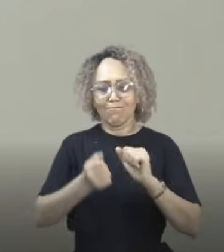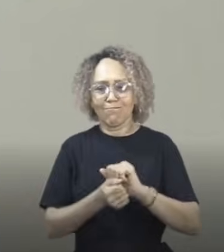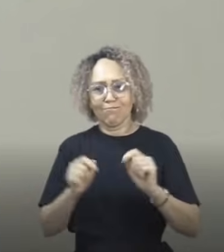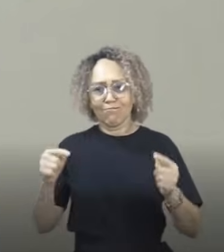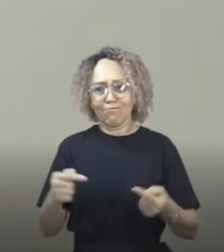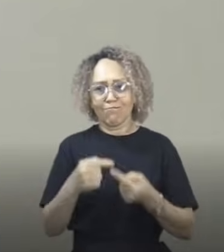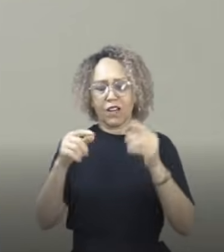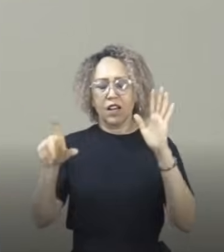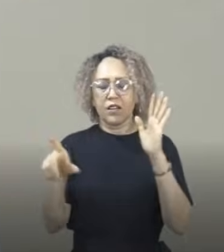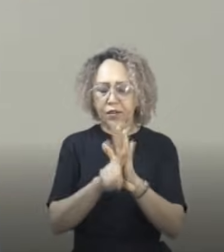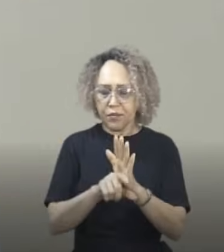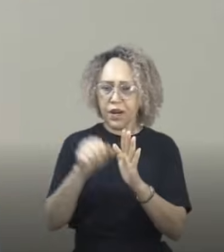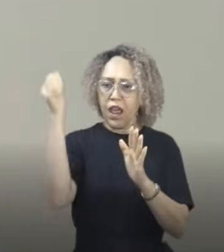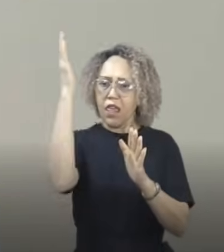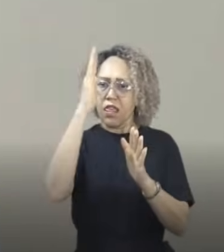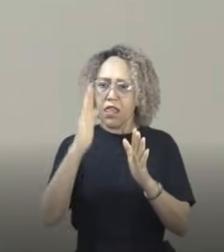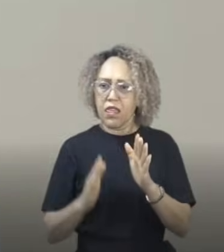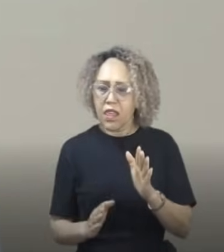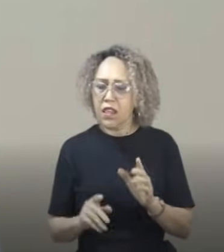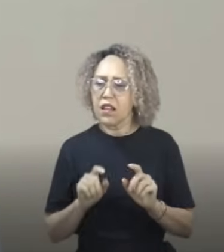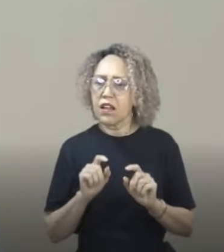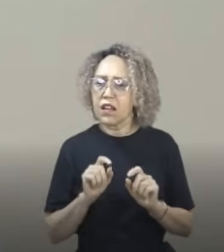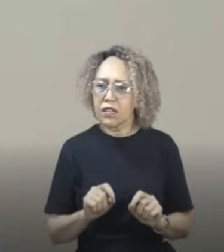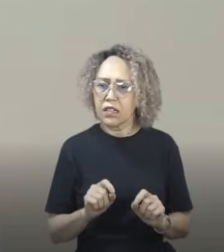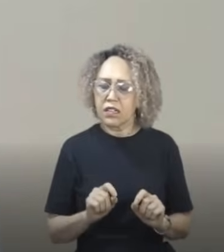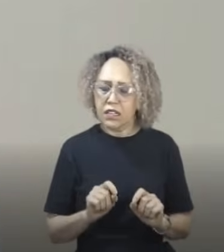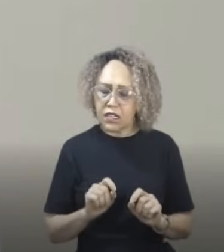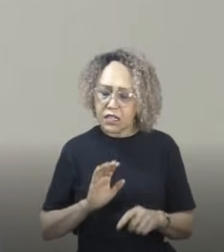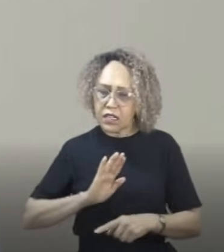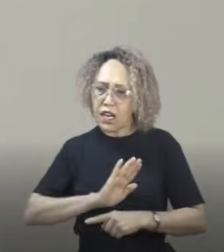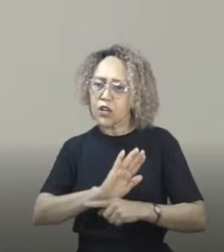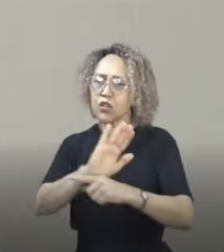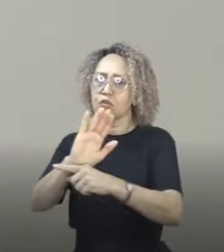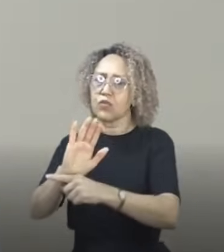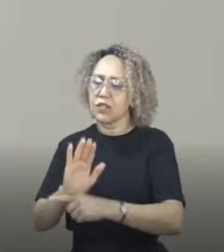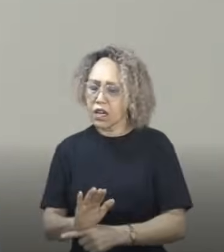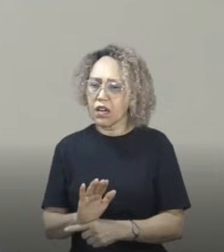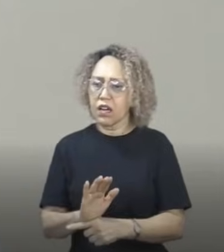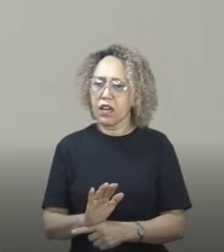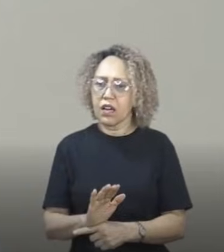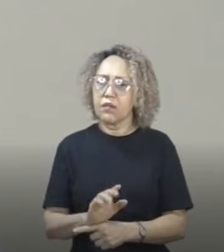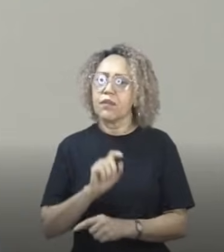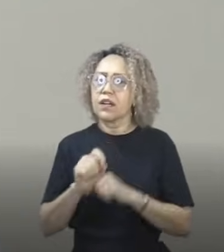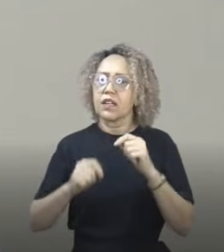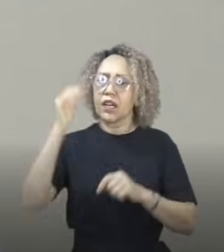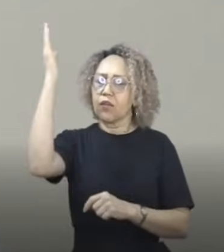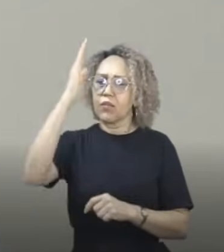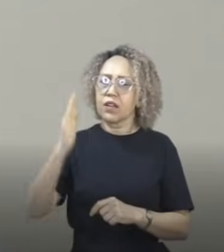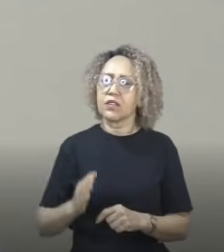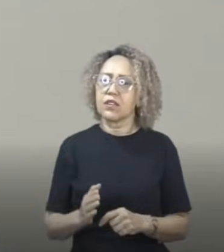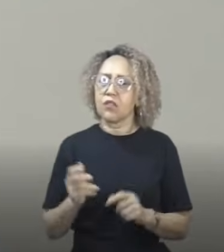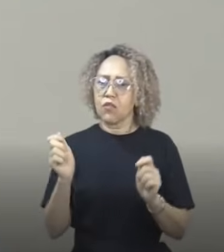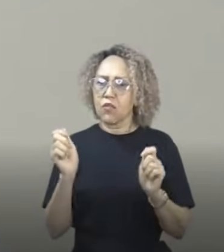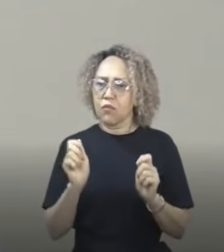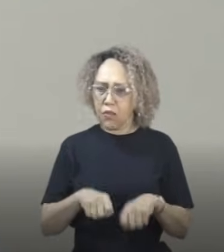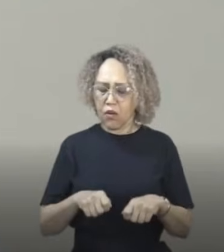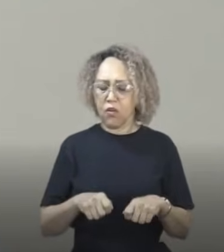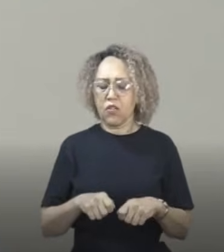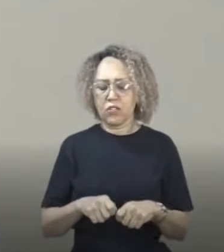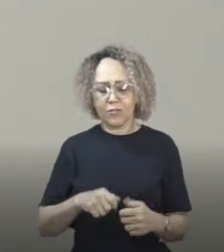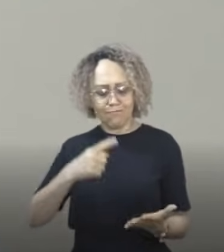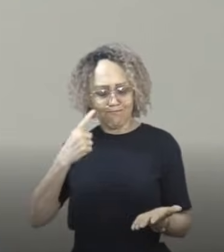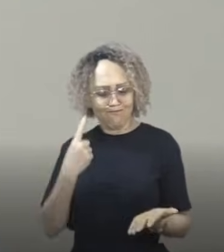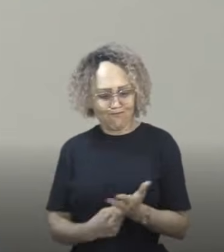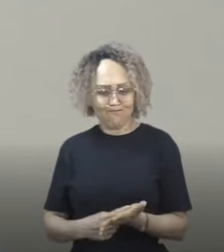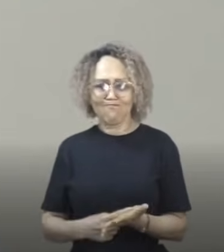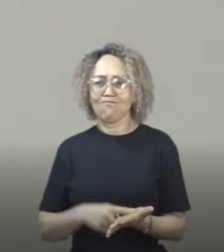legislação brasileira e ajudar para que o Brasil possa cumprir com os compromissos que o